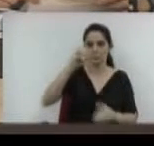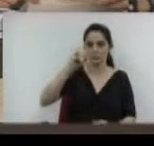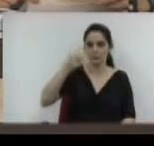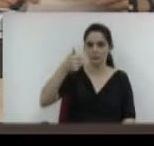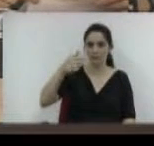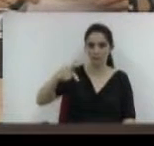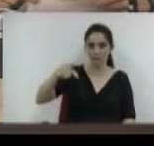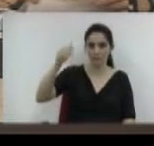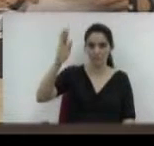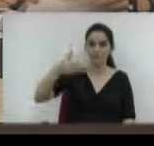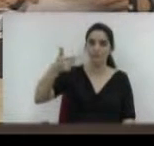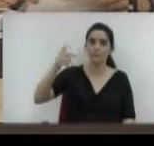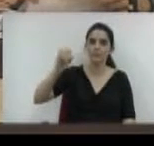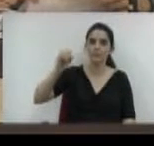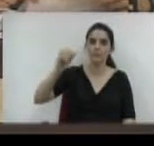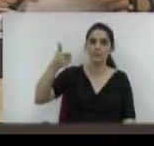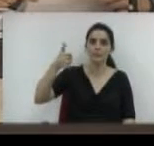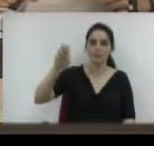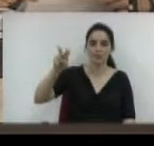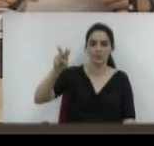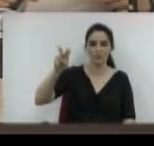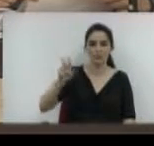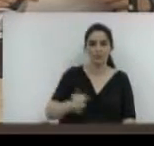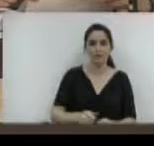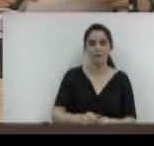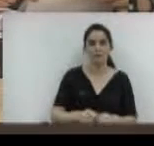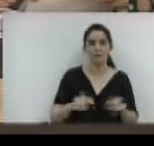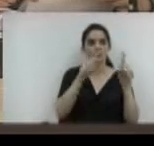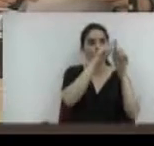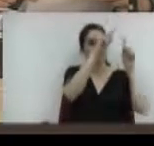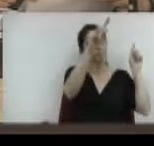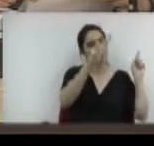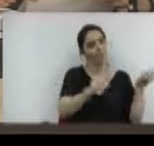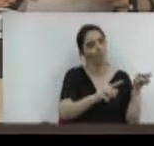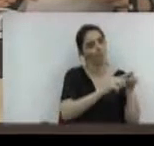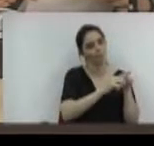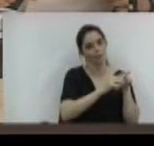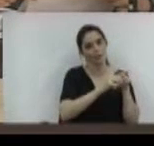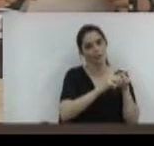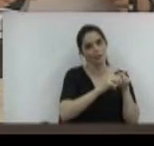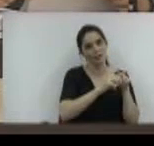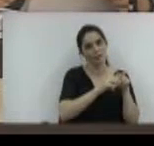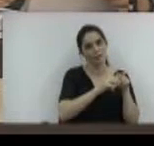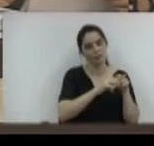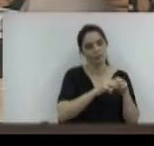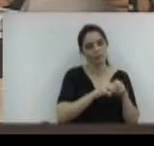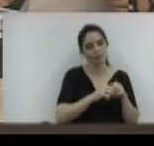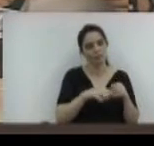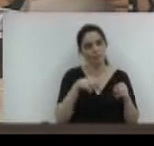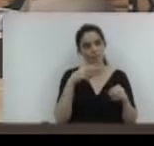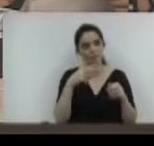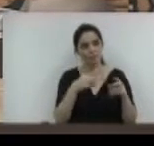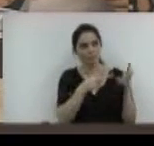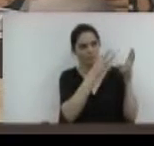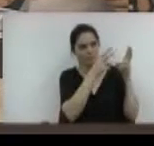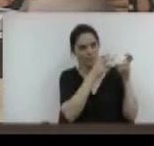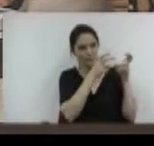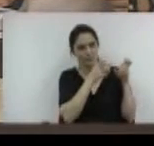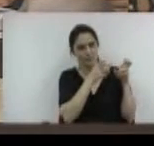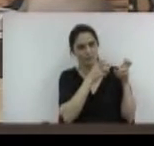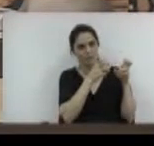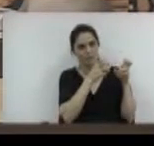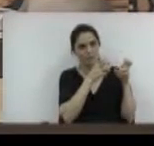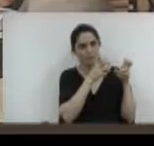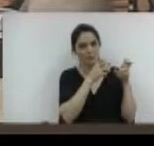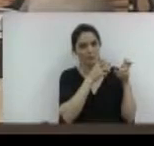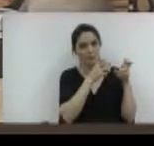207/2015. Dispõe que os bens públicos, placas, painéis, cartazes impressos serão identificados exclusivamente pelo brasão